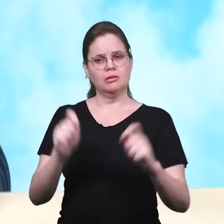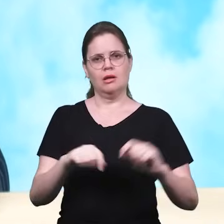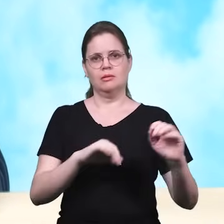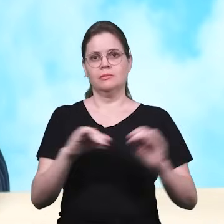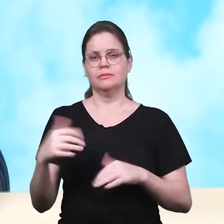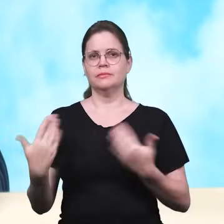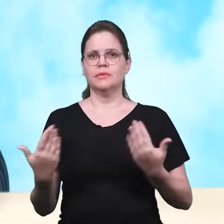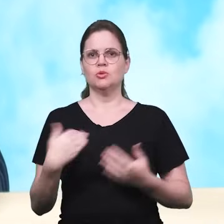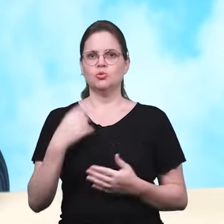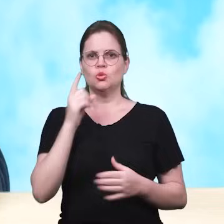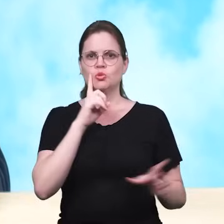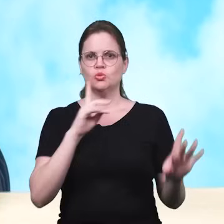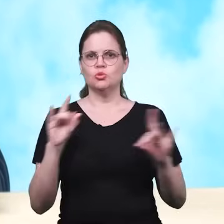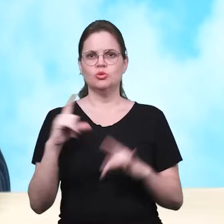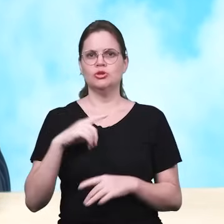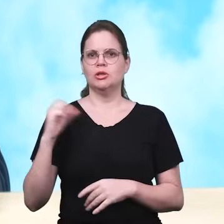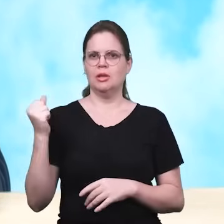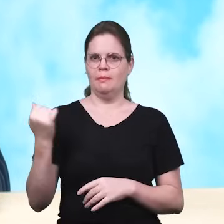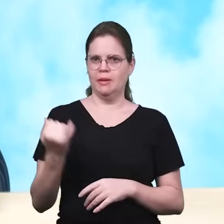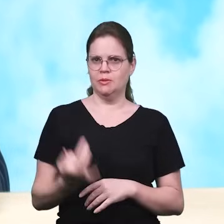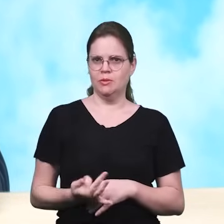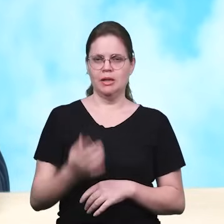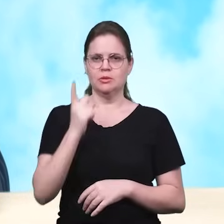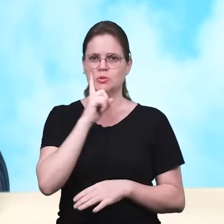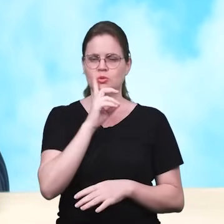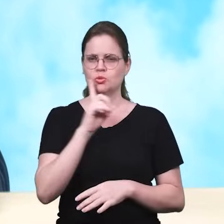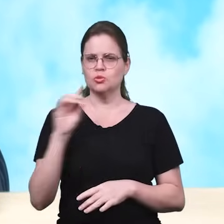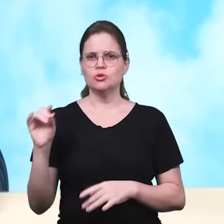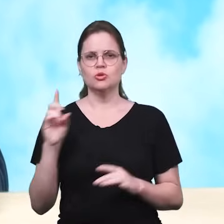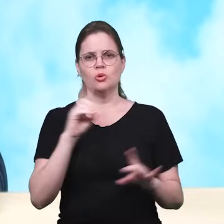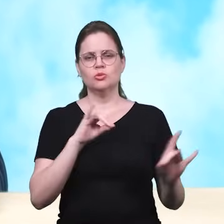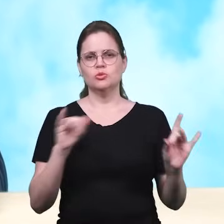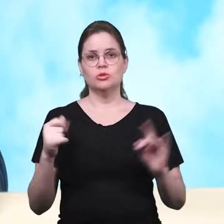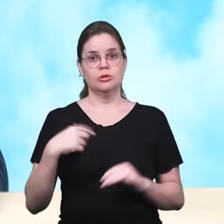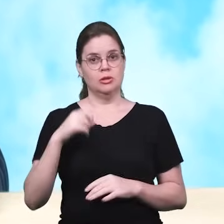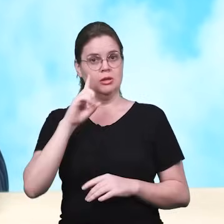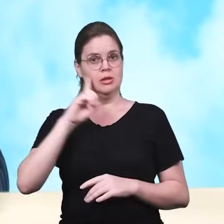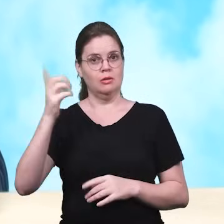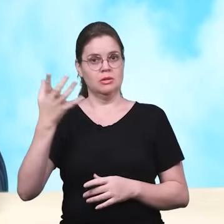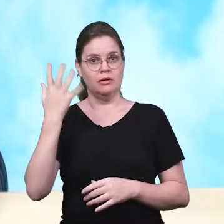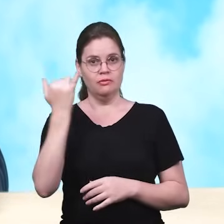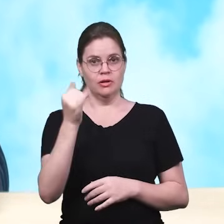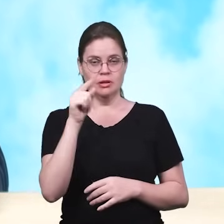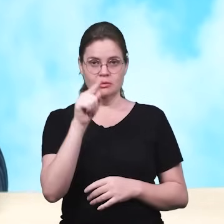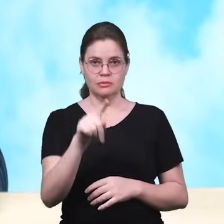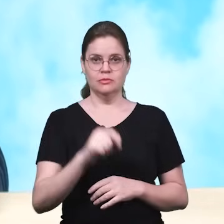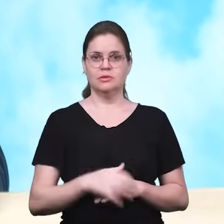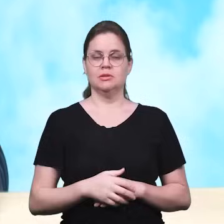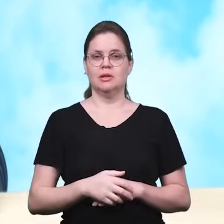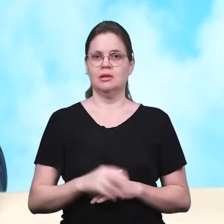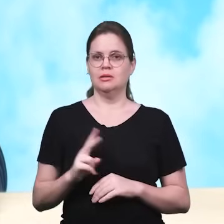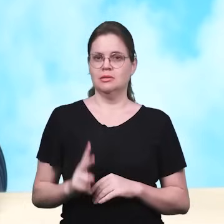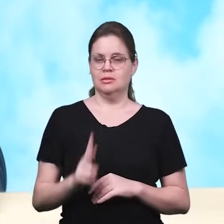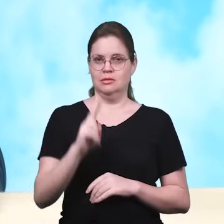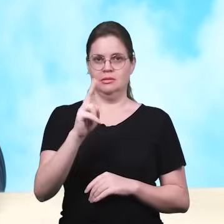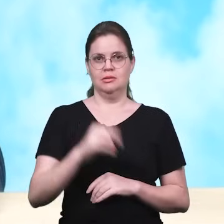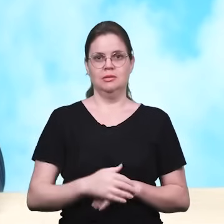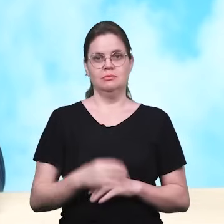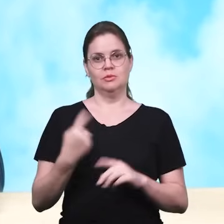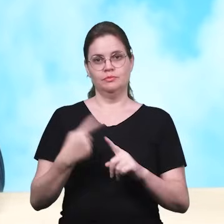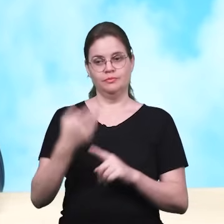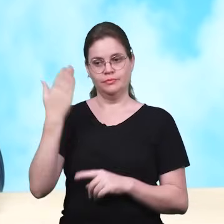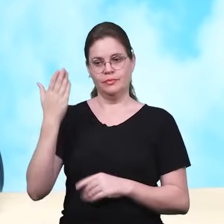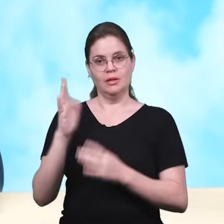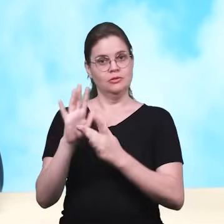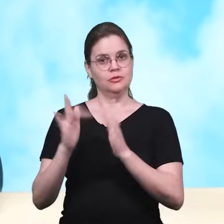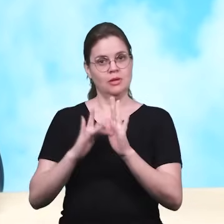dia tem uma madrugada. Todos os dias Deus quer falar com você. Todos os dias a palavra dele, porque Jesus falou, ele é o alimento que